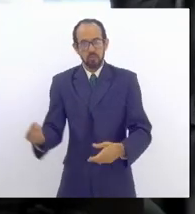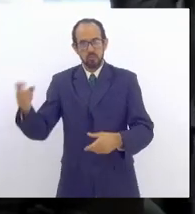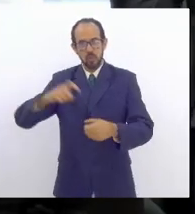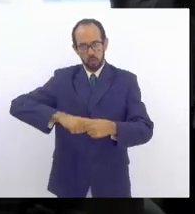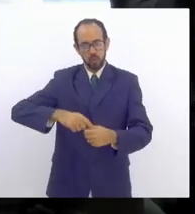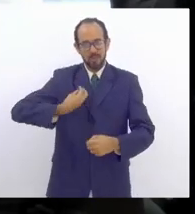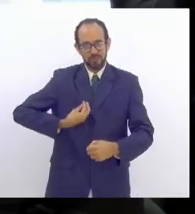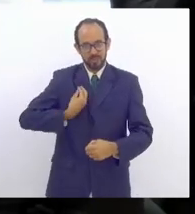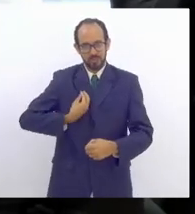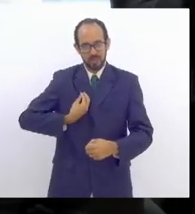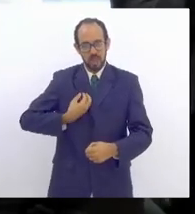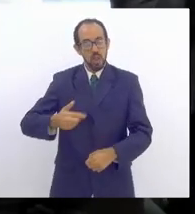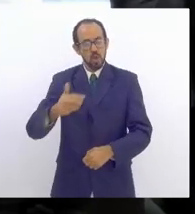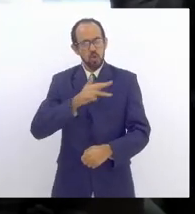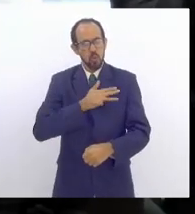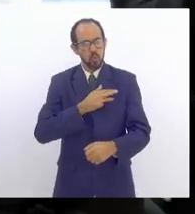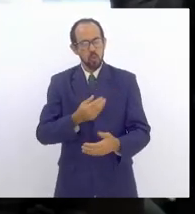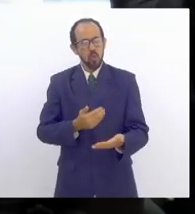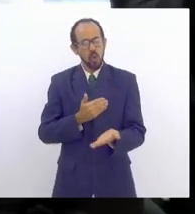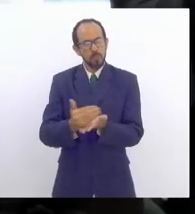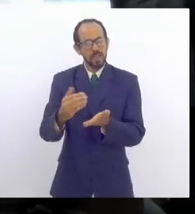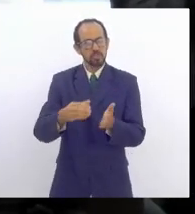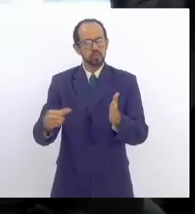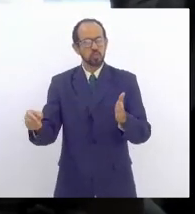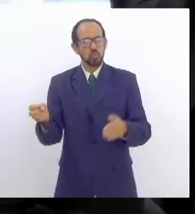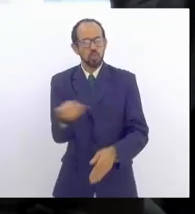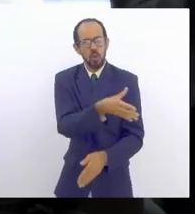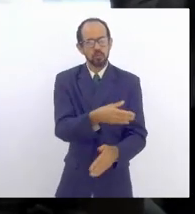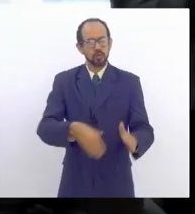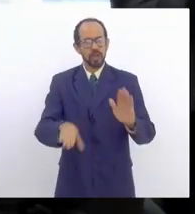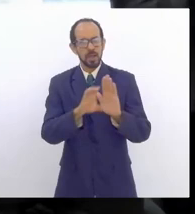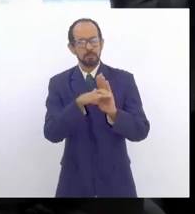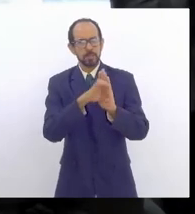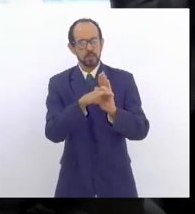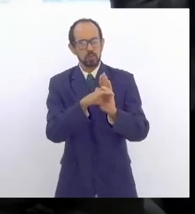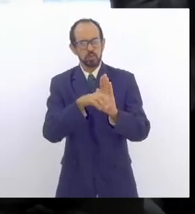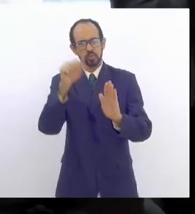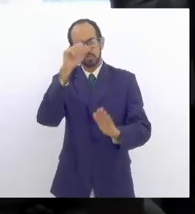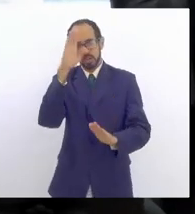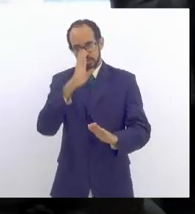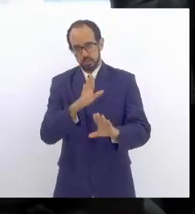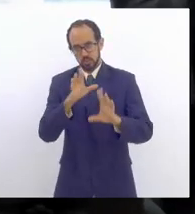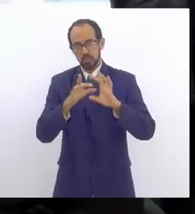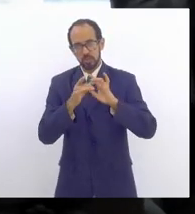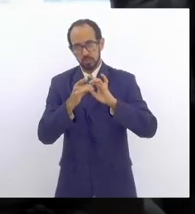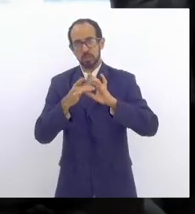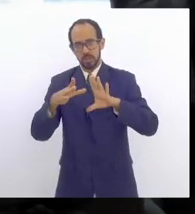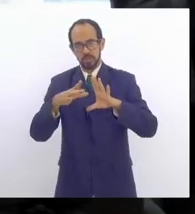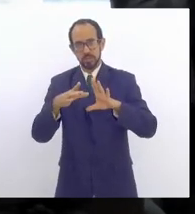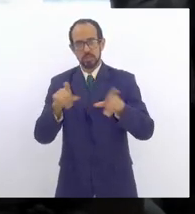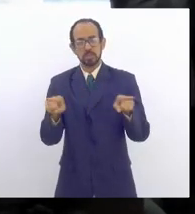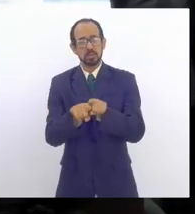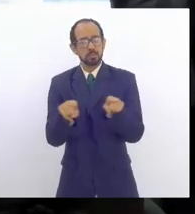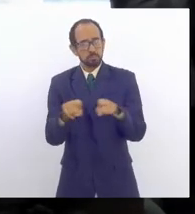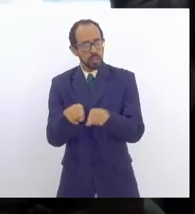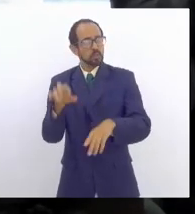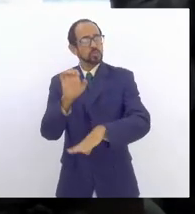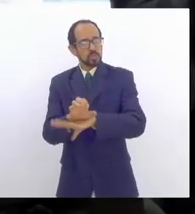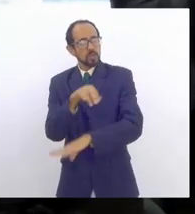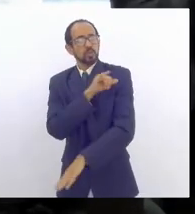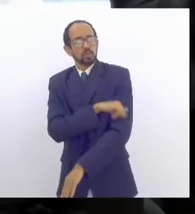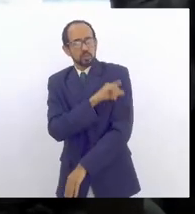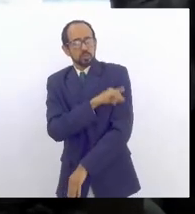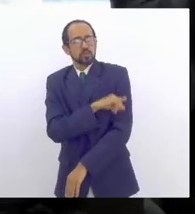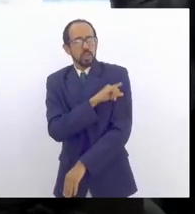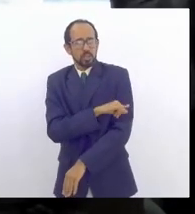hoje a escrever um novo capítulo na história do Brasil e da democracia, e também do Estado do Rio de Janeiro,